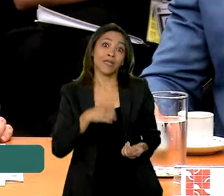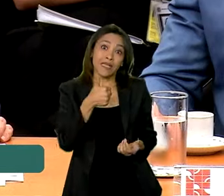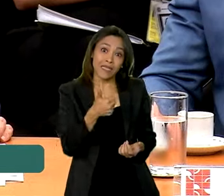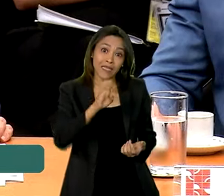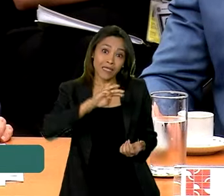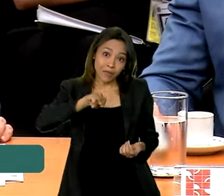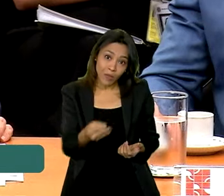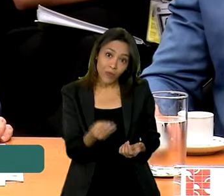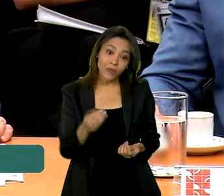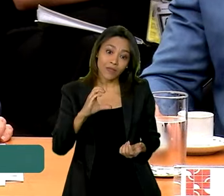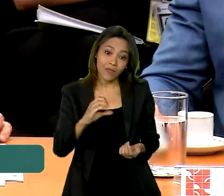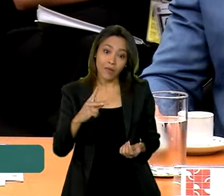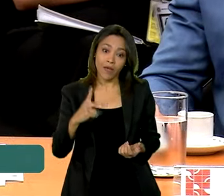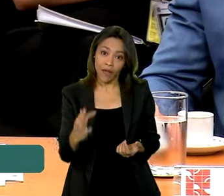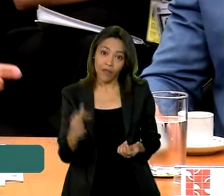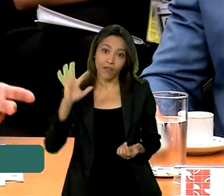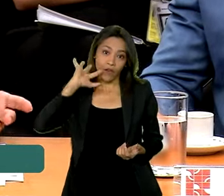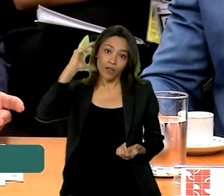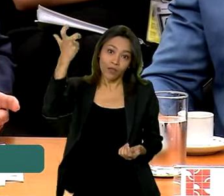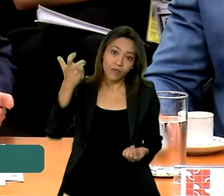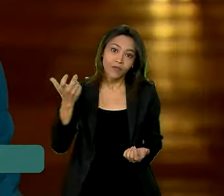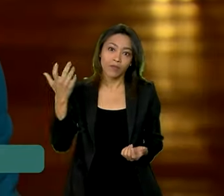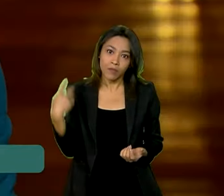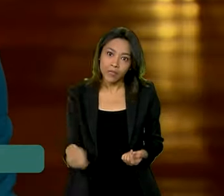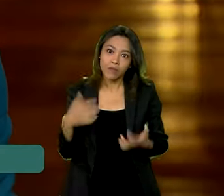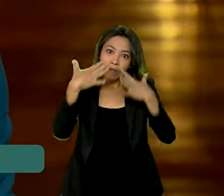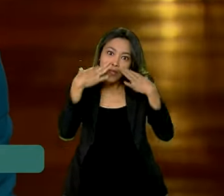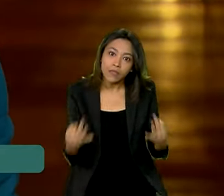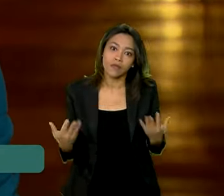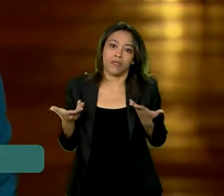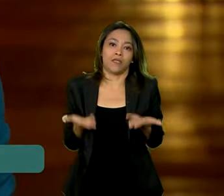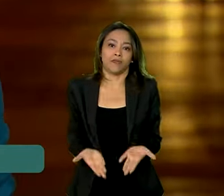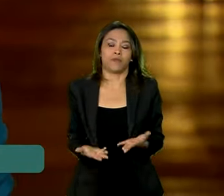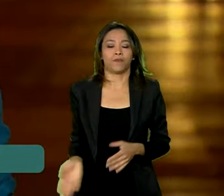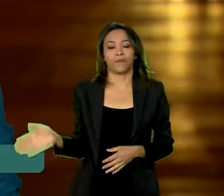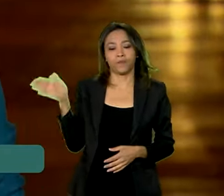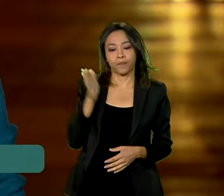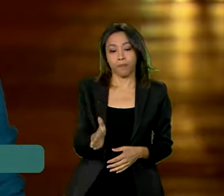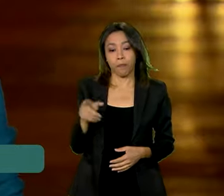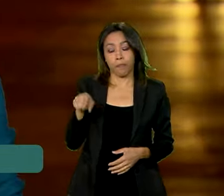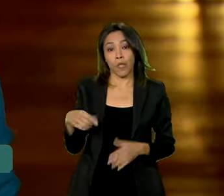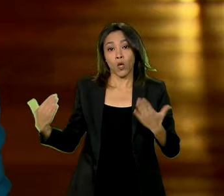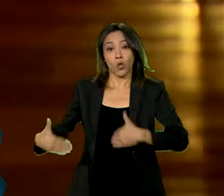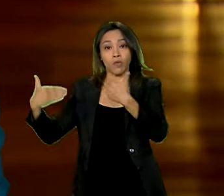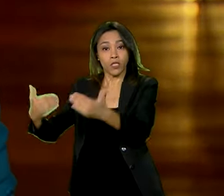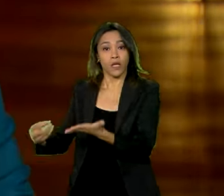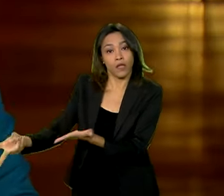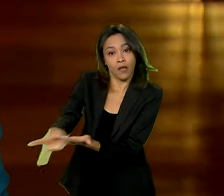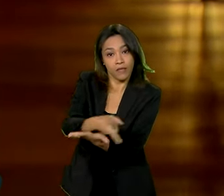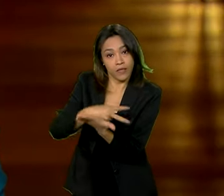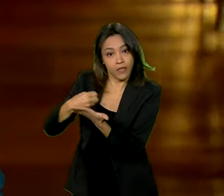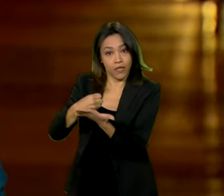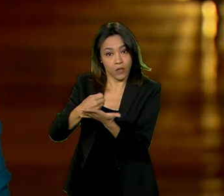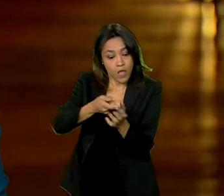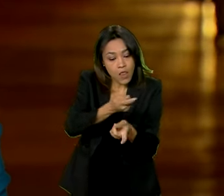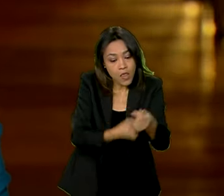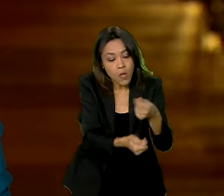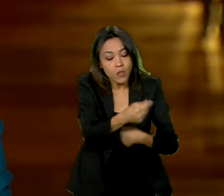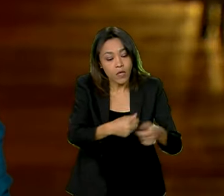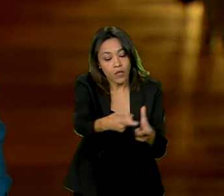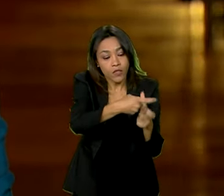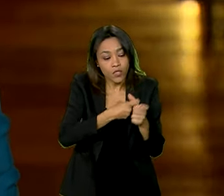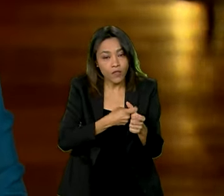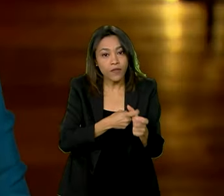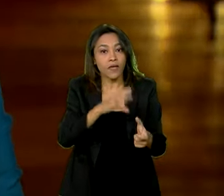únicos. Nós precisamos olhar para isso. De acordo com o Ministério da Fazenda, os valores negociados no Desenrola correspondem